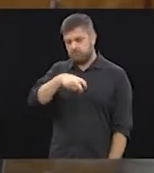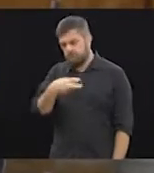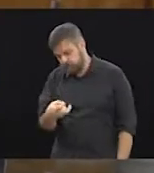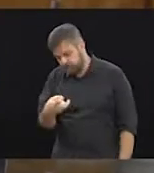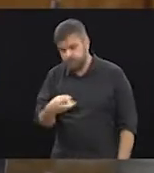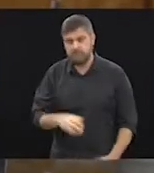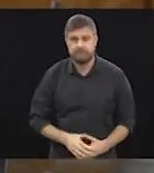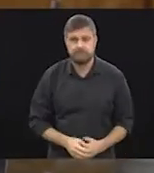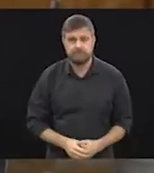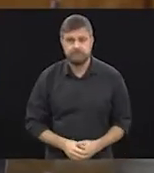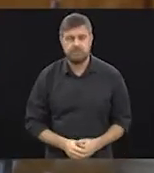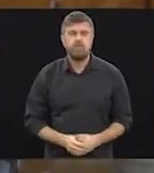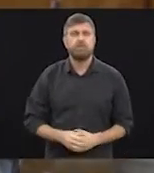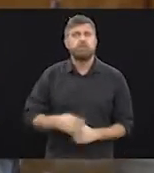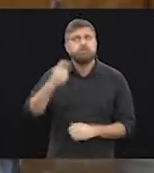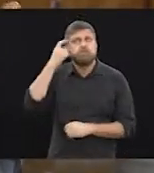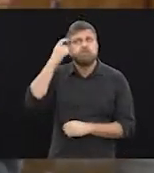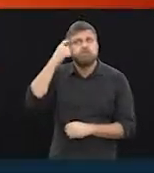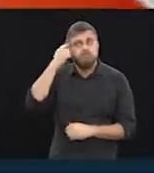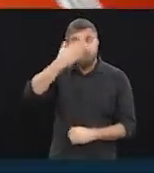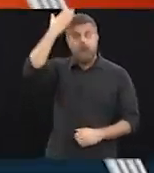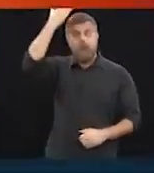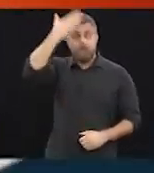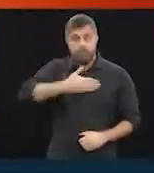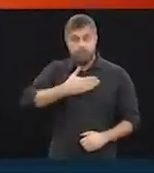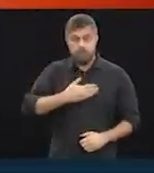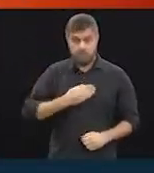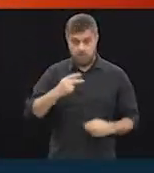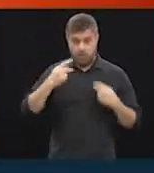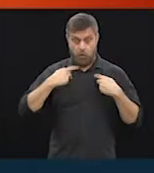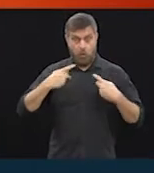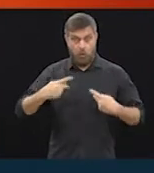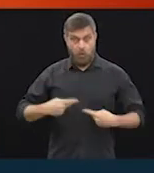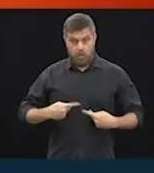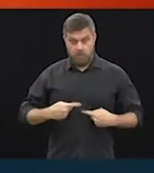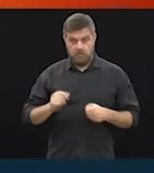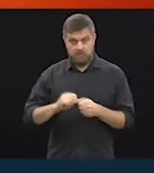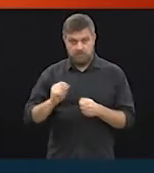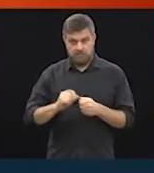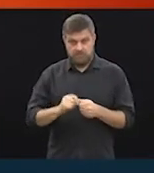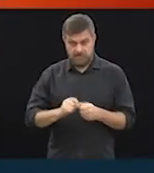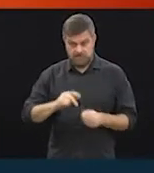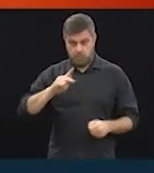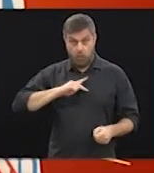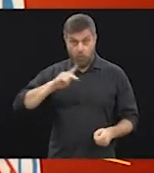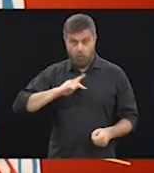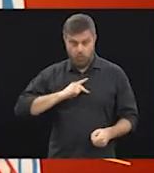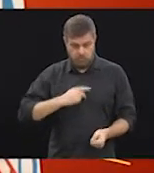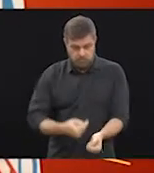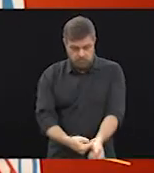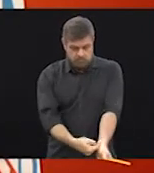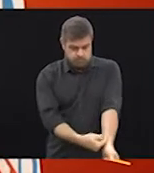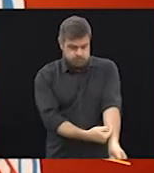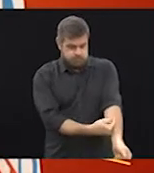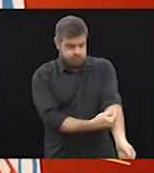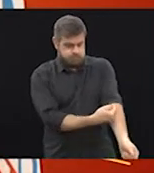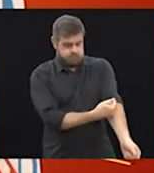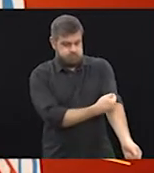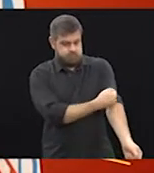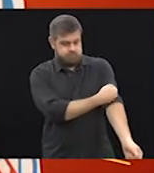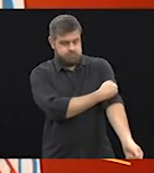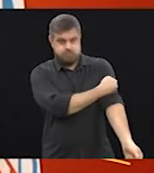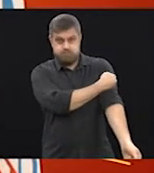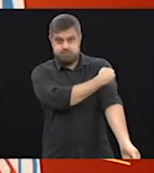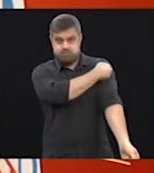pessoa. E ele conseguiu provar no próprio corpo, ele introduziu no próprio sistema venoso dele um catéter